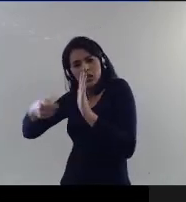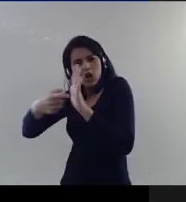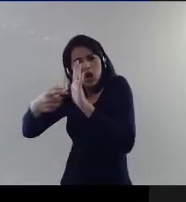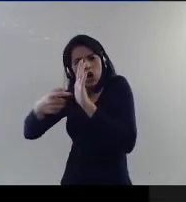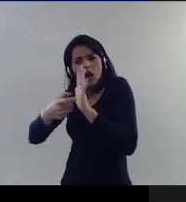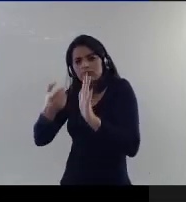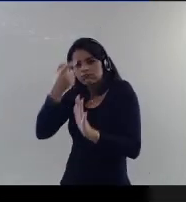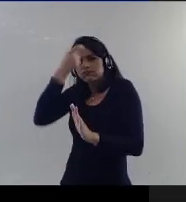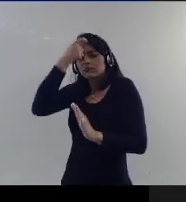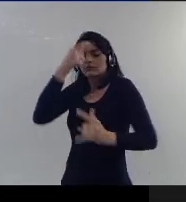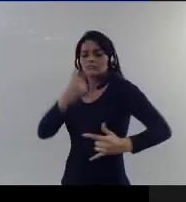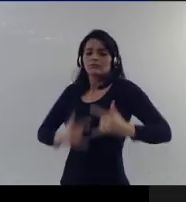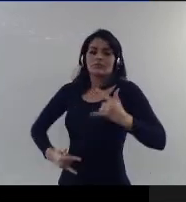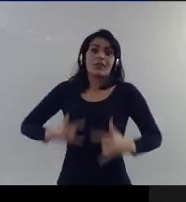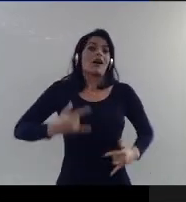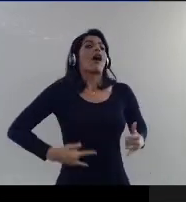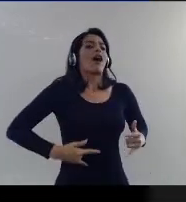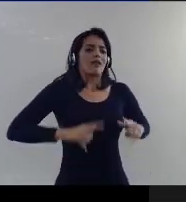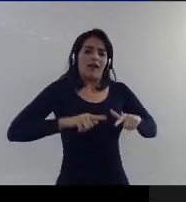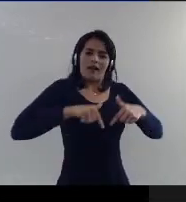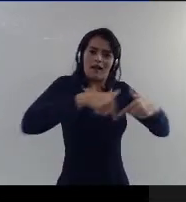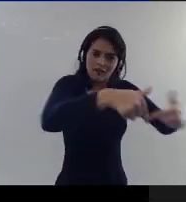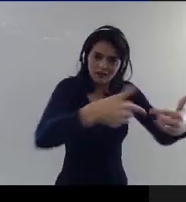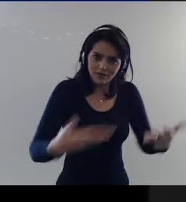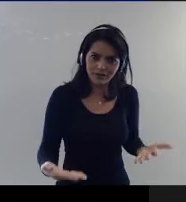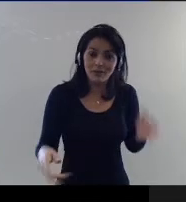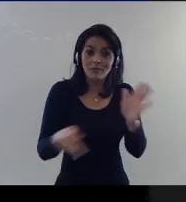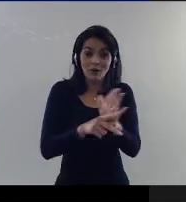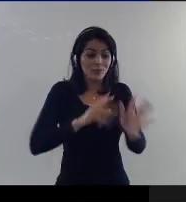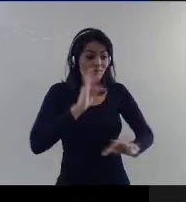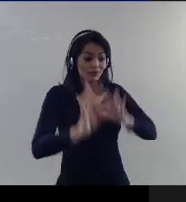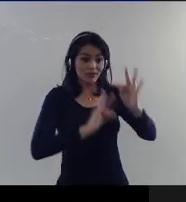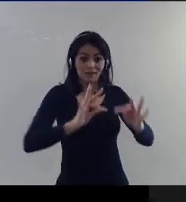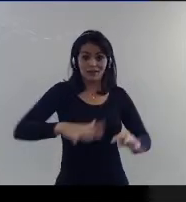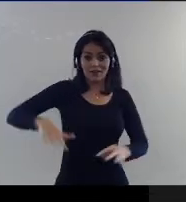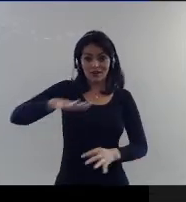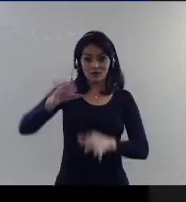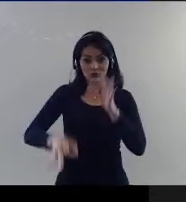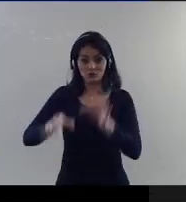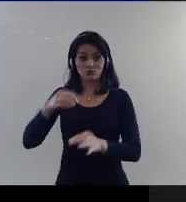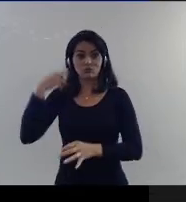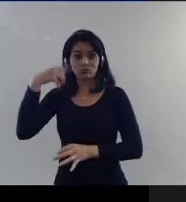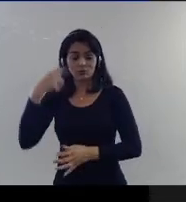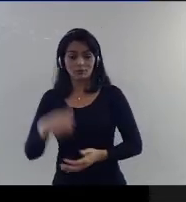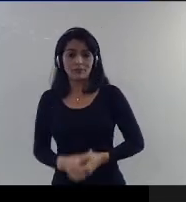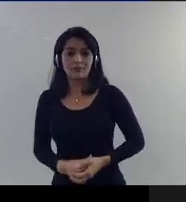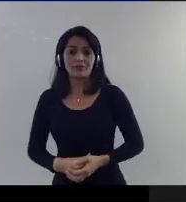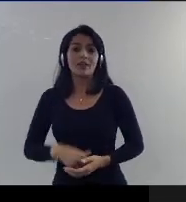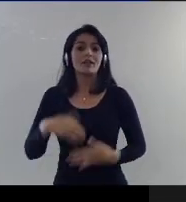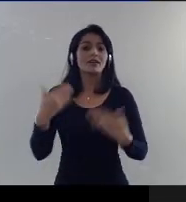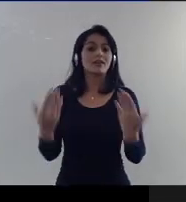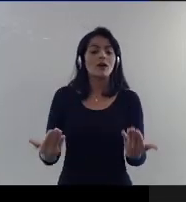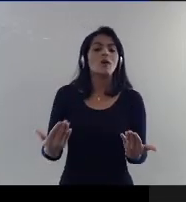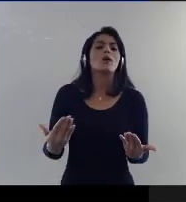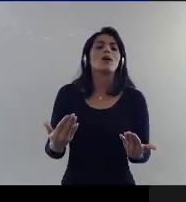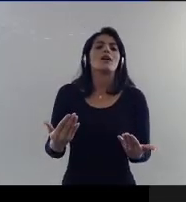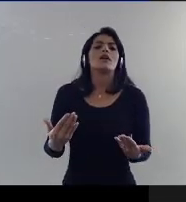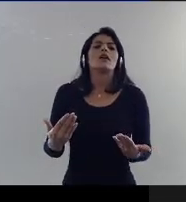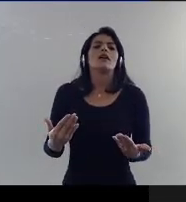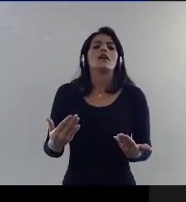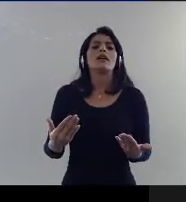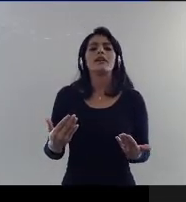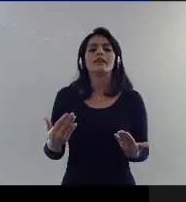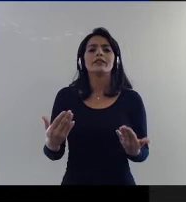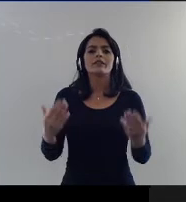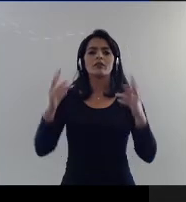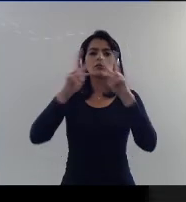é isso, a gente automatizar a própria tecnologia jurídica. E no último ponto aí, que é o legal design, né, que é um assunto